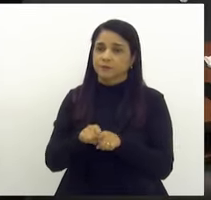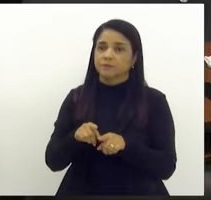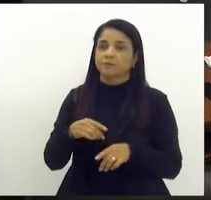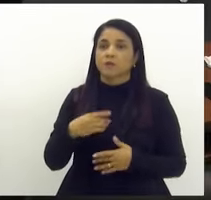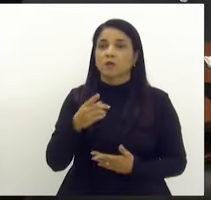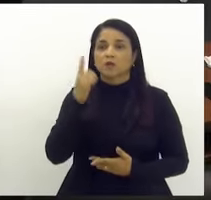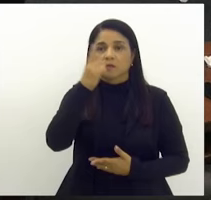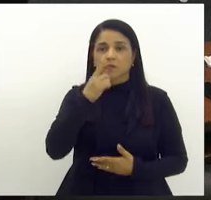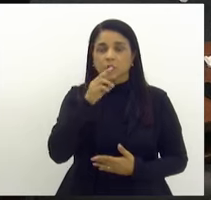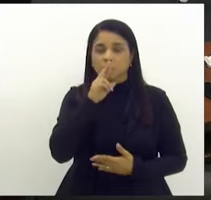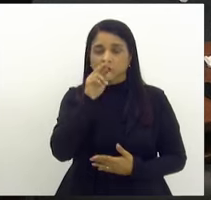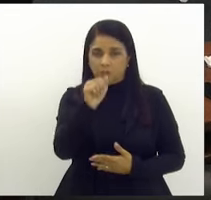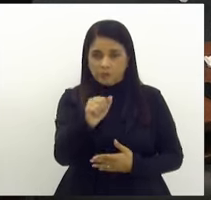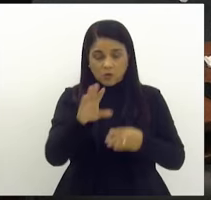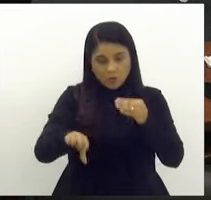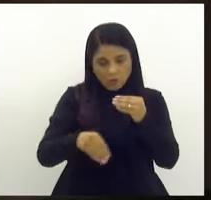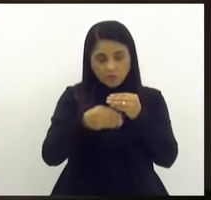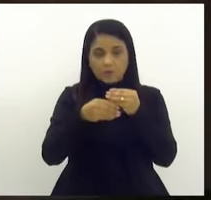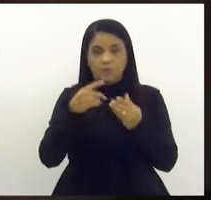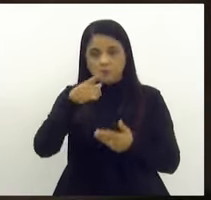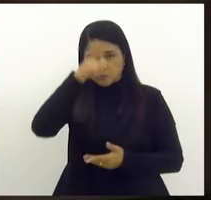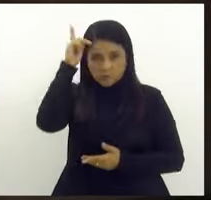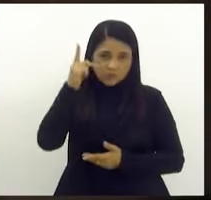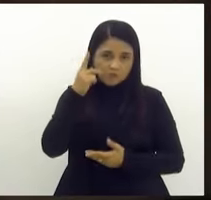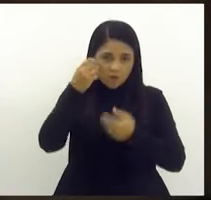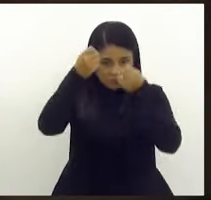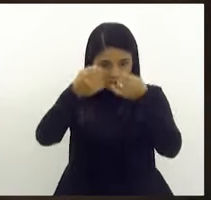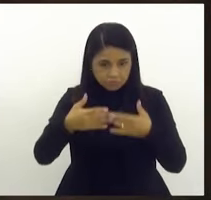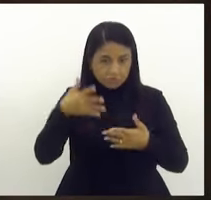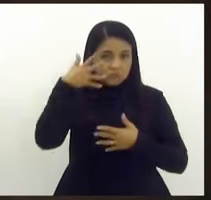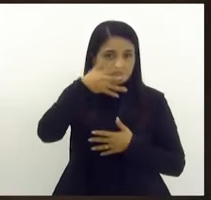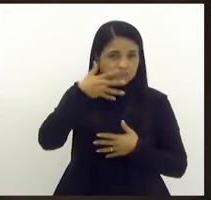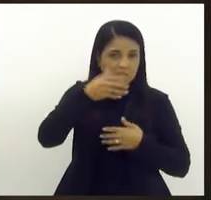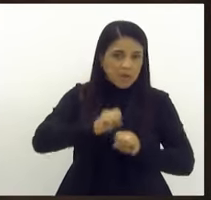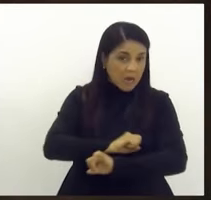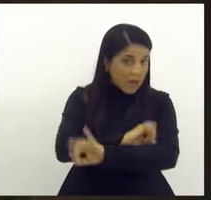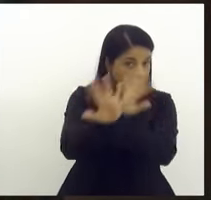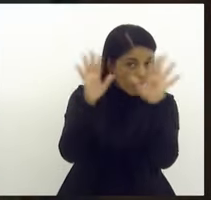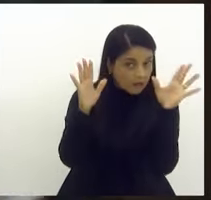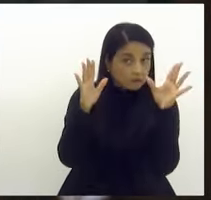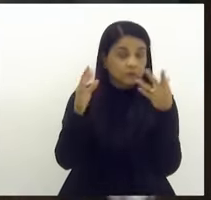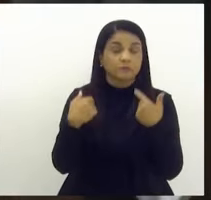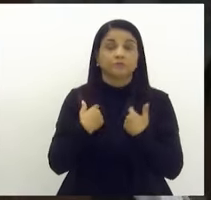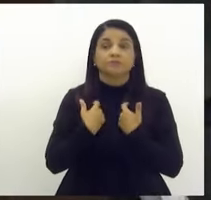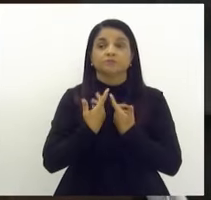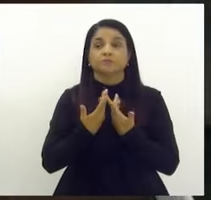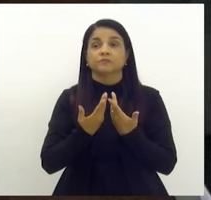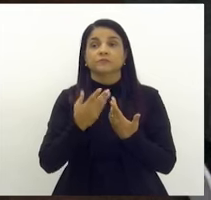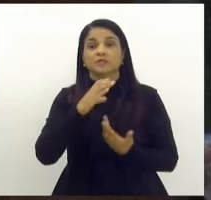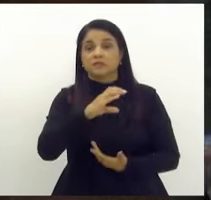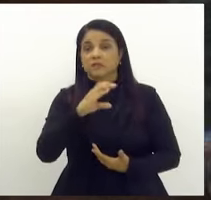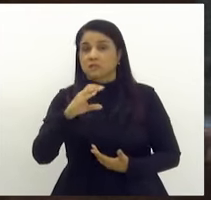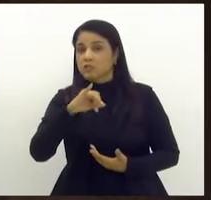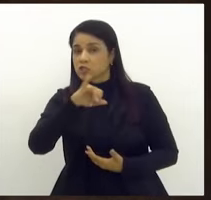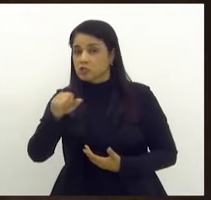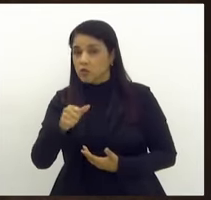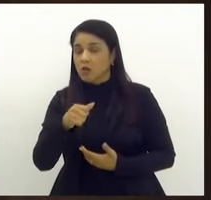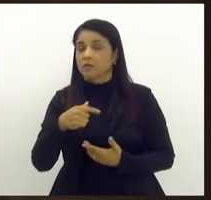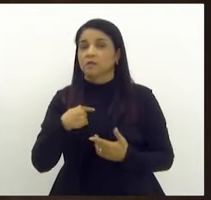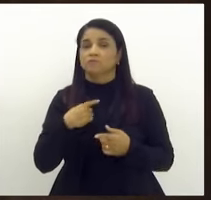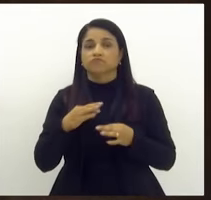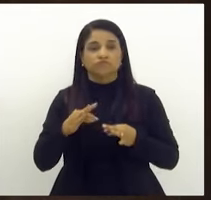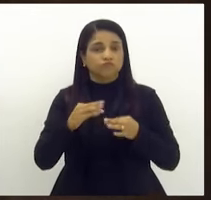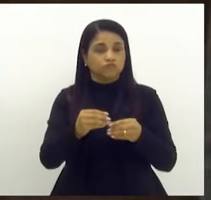presidente complementando que o deputado Luis Paulo acaba de narrar com muita clareza de fato a ccj tem enfrentado com toda